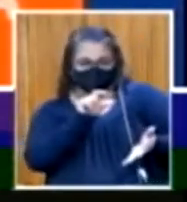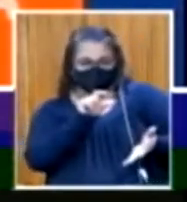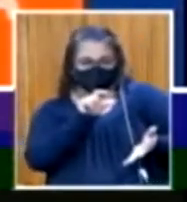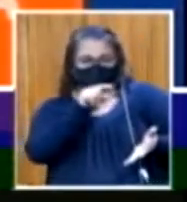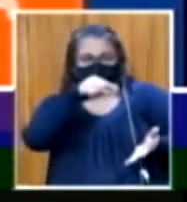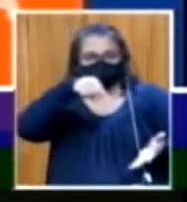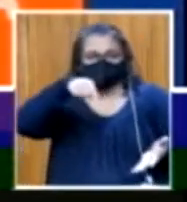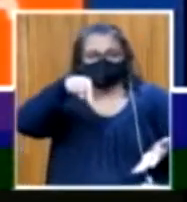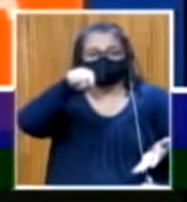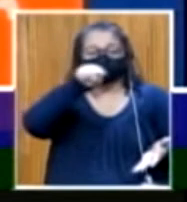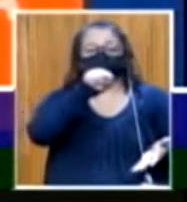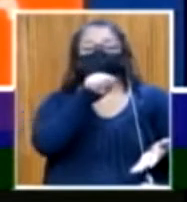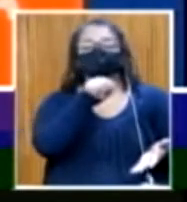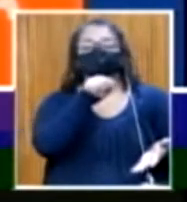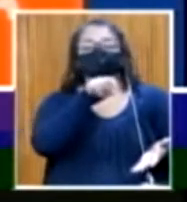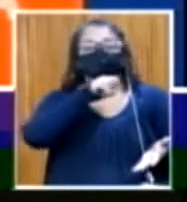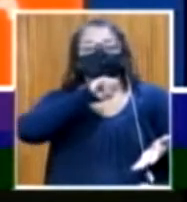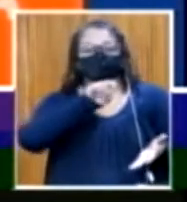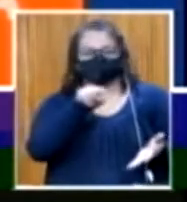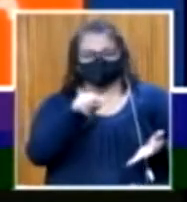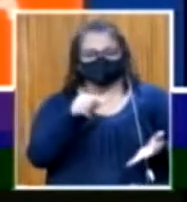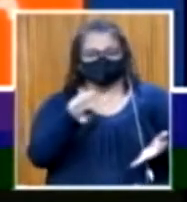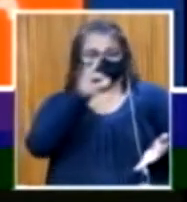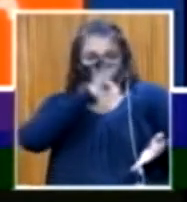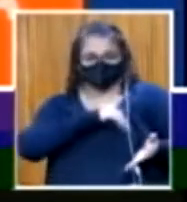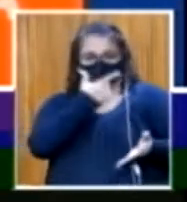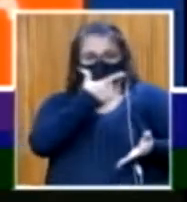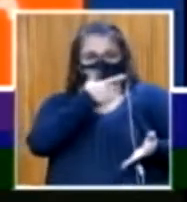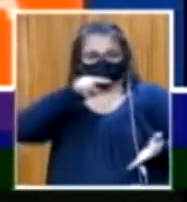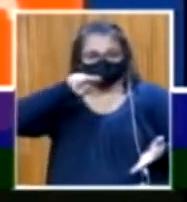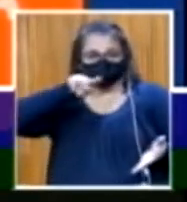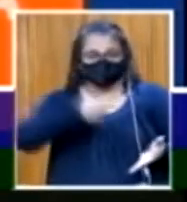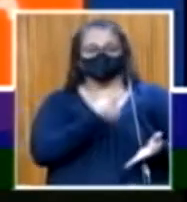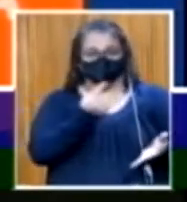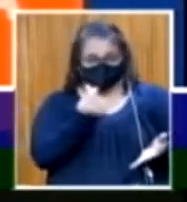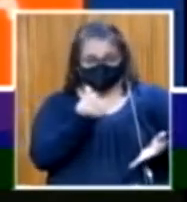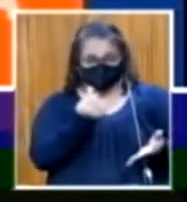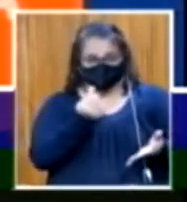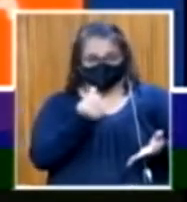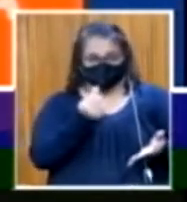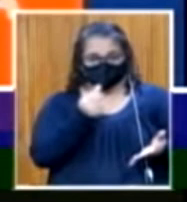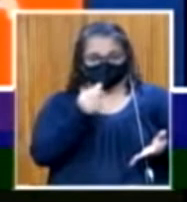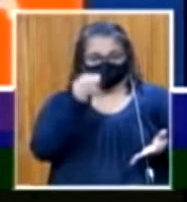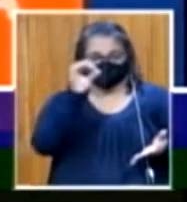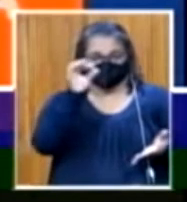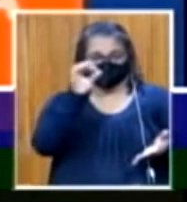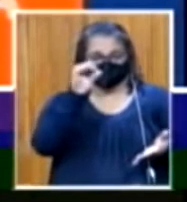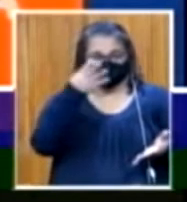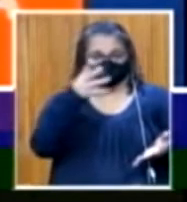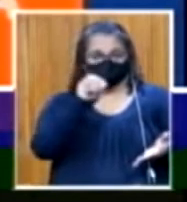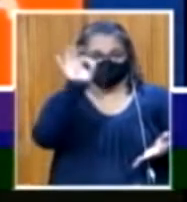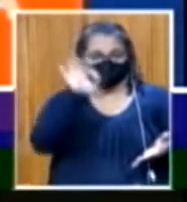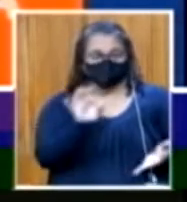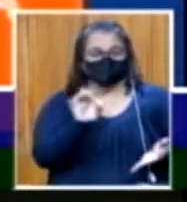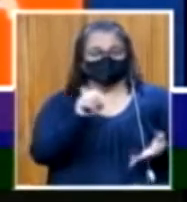cidadão. Se você ganha R$2.000 e a carga tributária é 40%, significa que do seu salário,